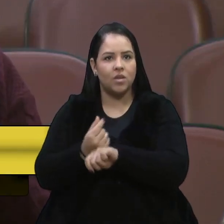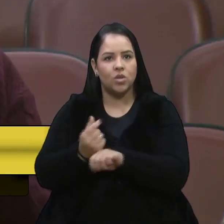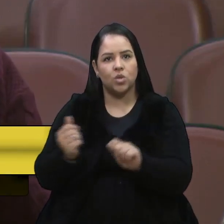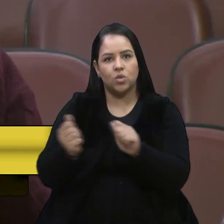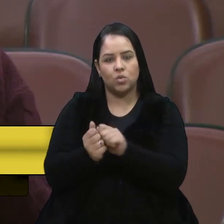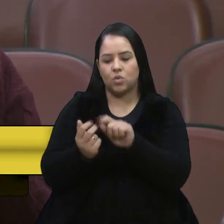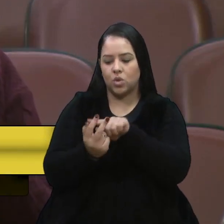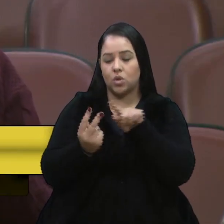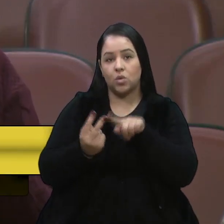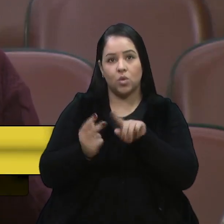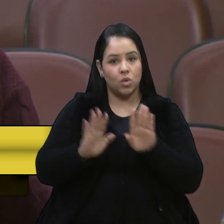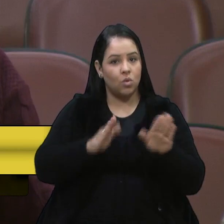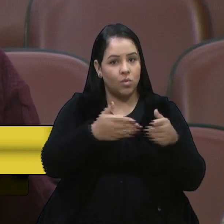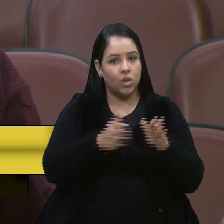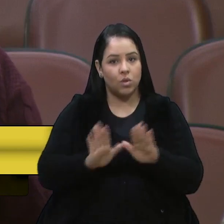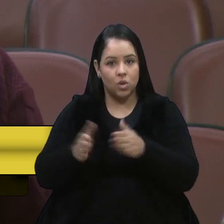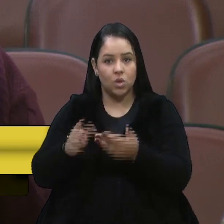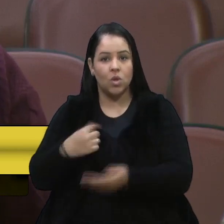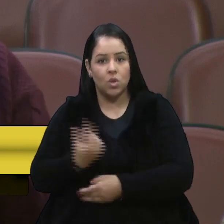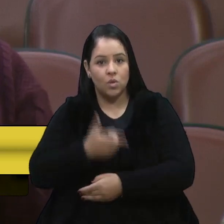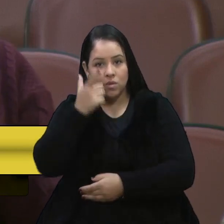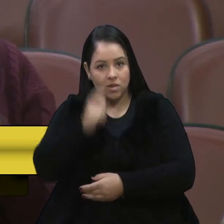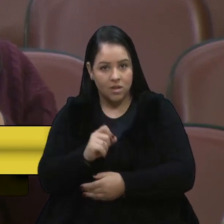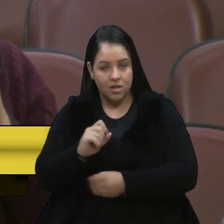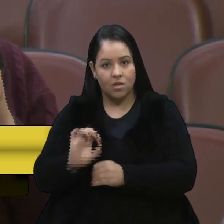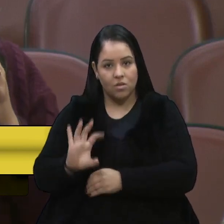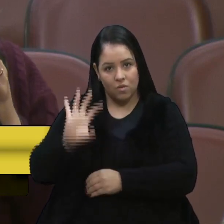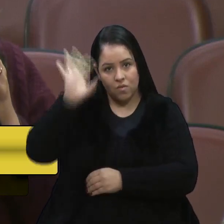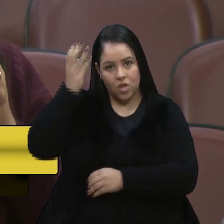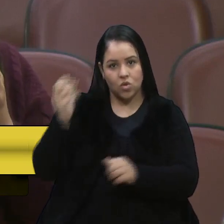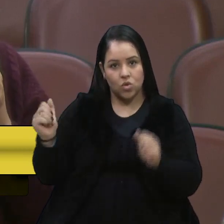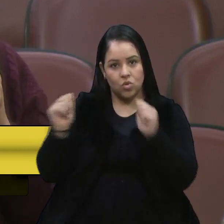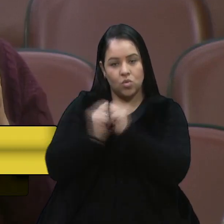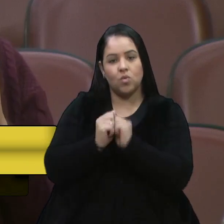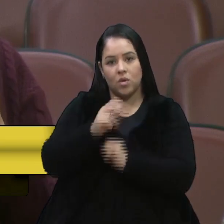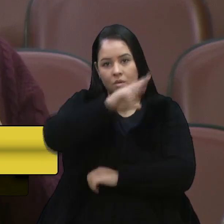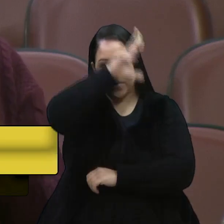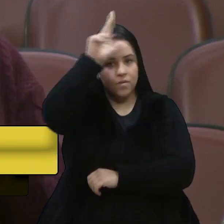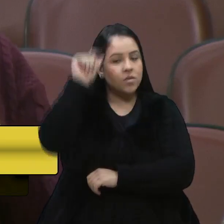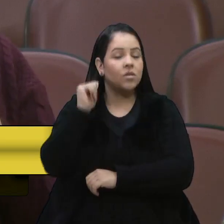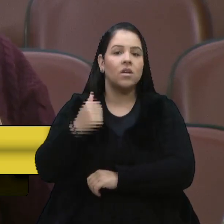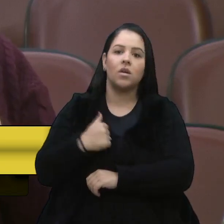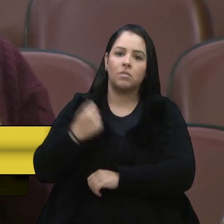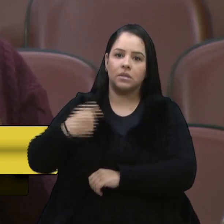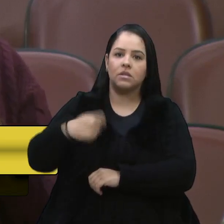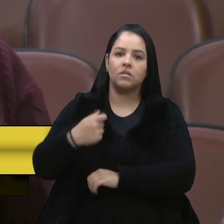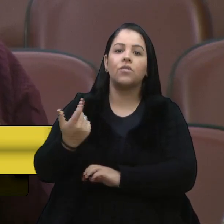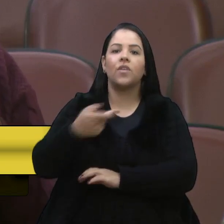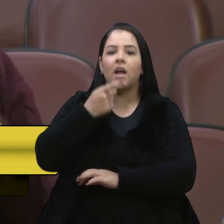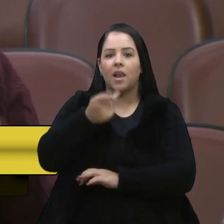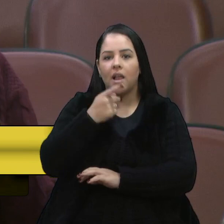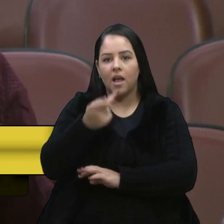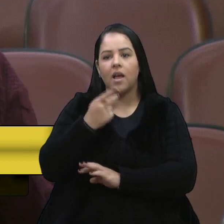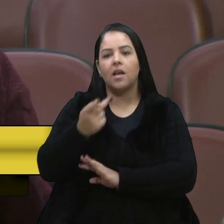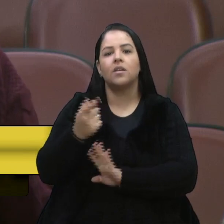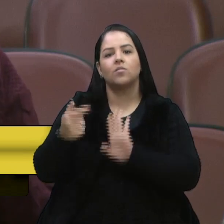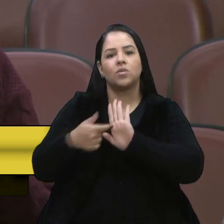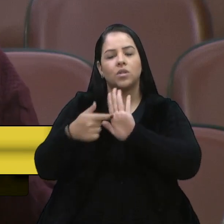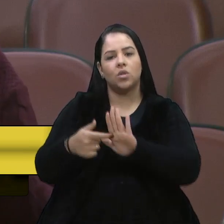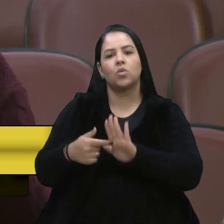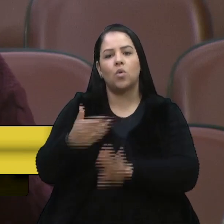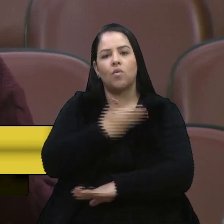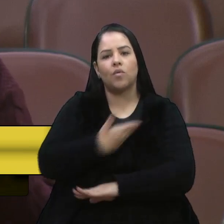resolver junto com a Prefeitura. Mas também preciso sinalizar e reconhecer o esforço do governo